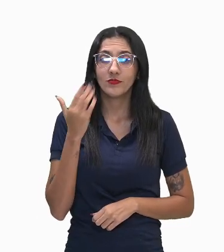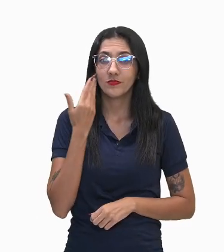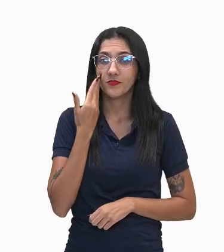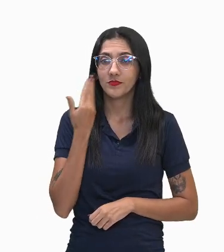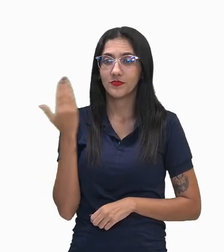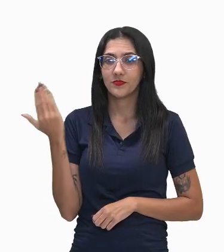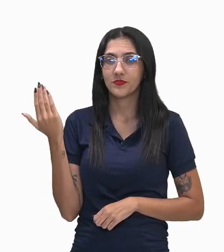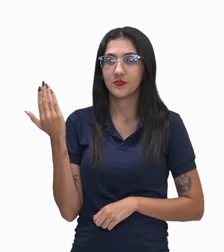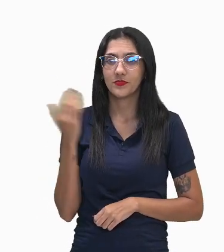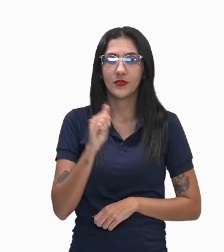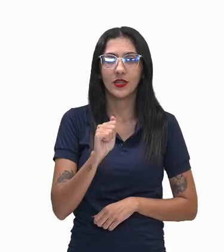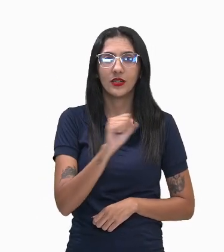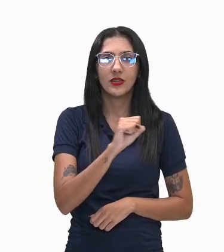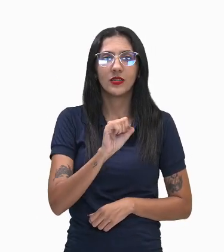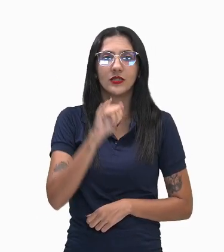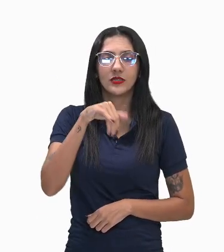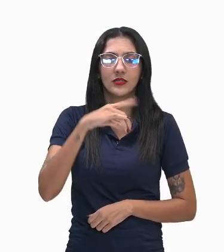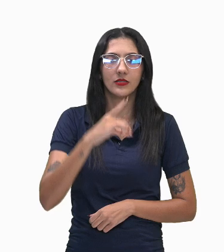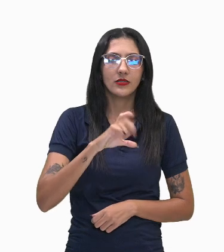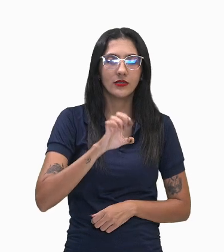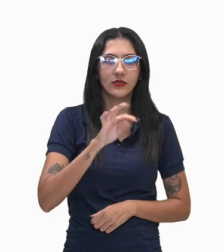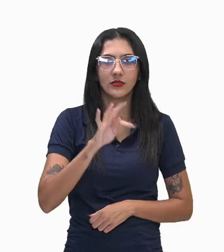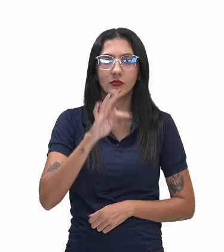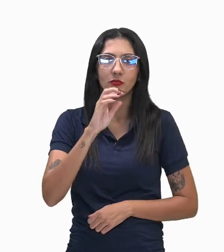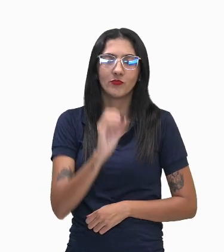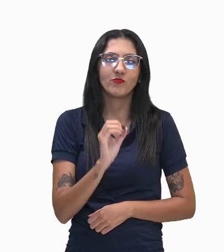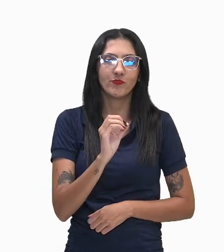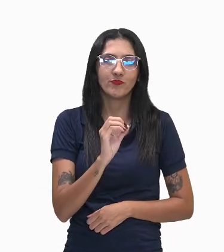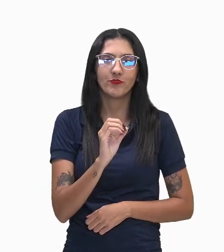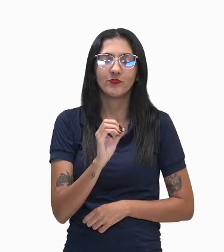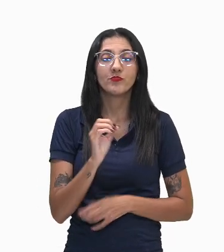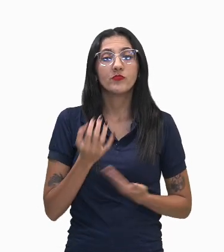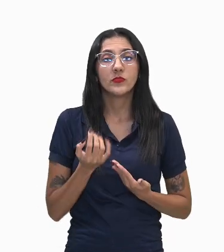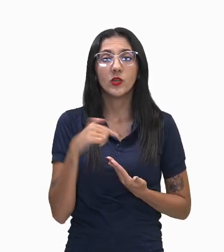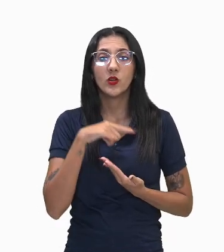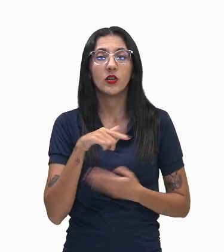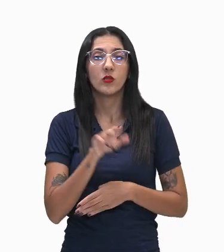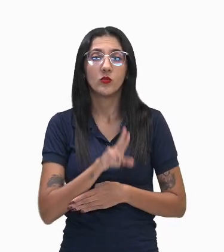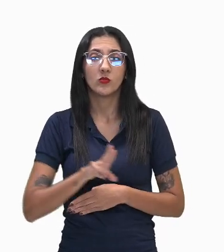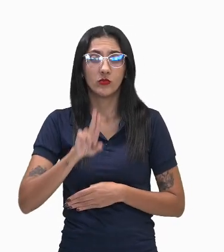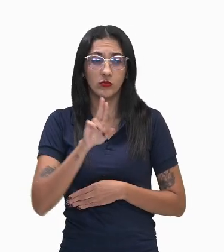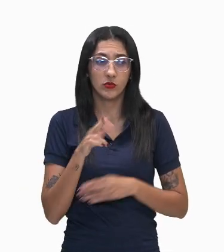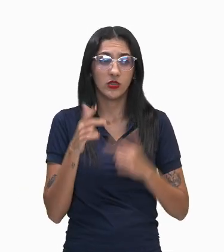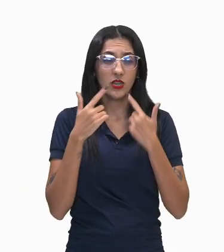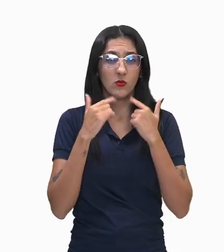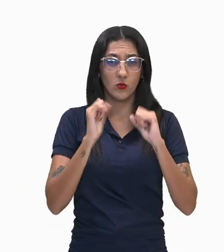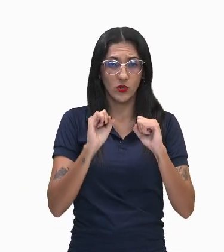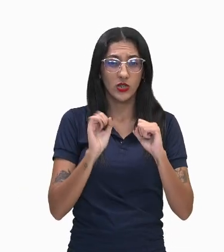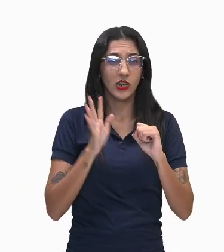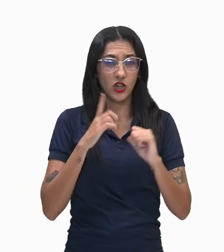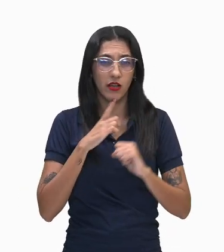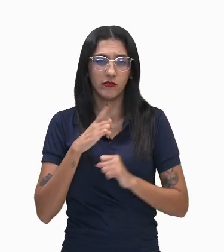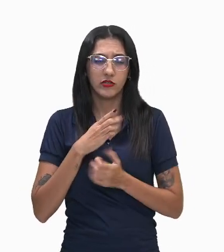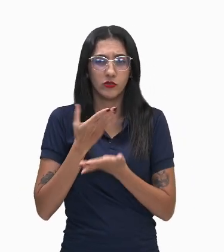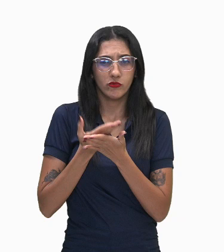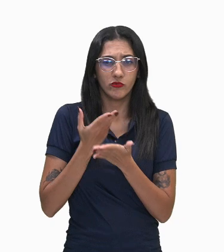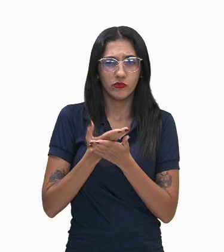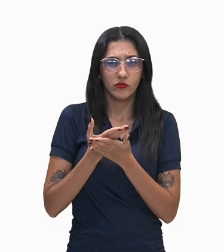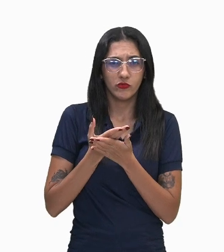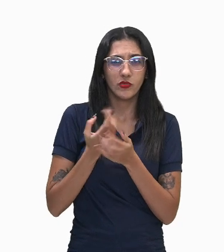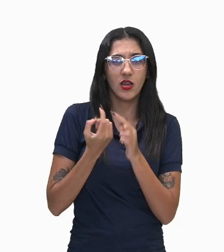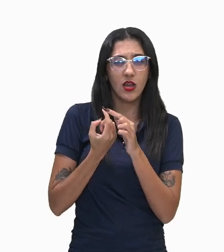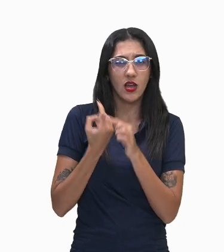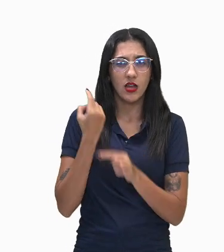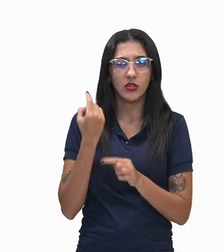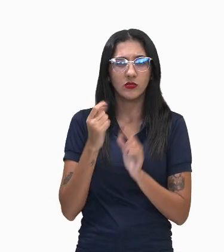Temos assíndeto. O recurso linguístico assíndeto, e nós já estudamos isso em aulas anteriores,